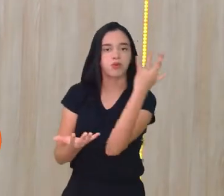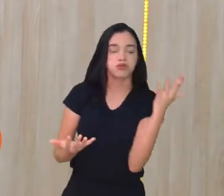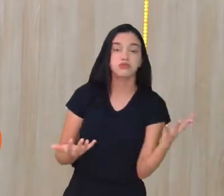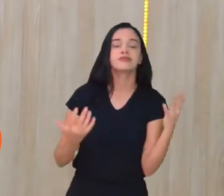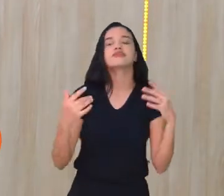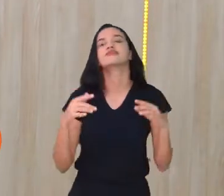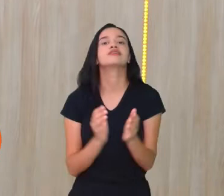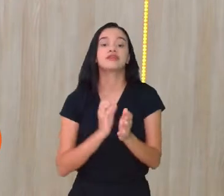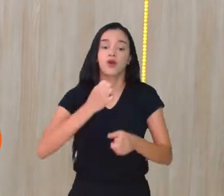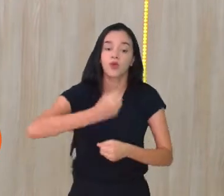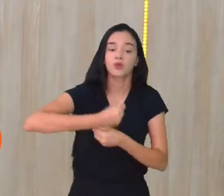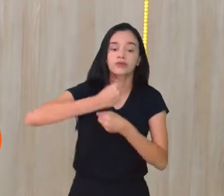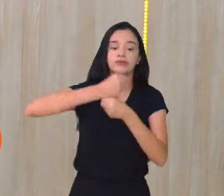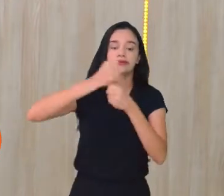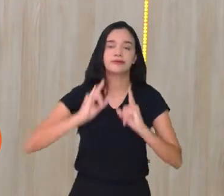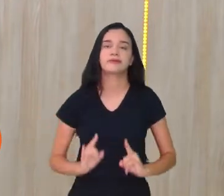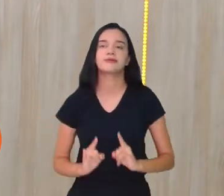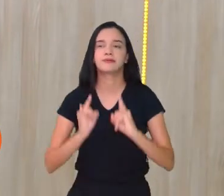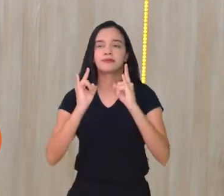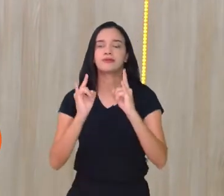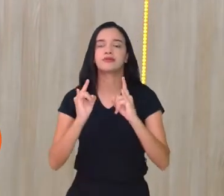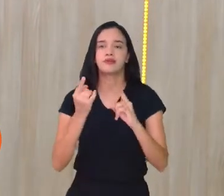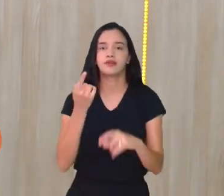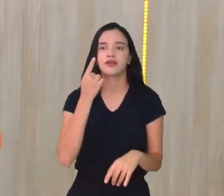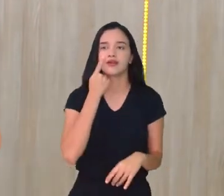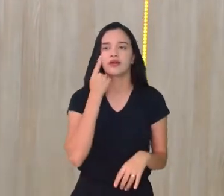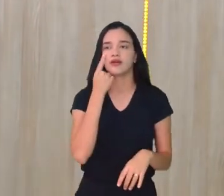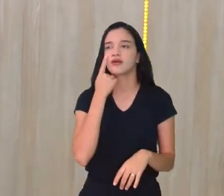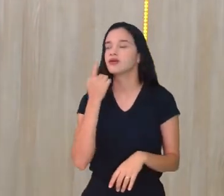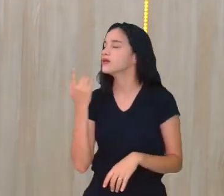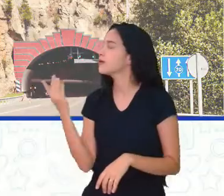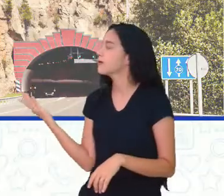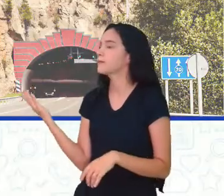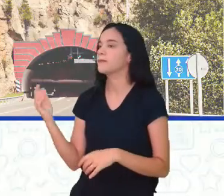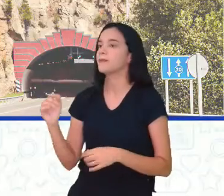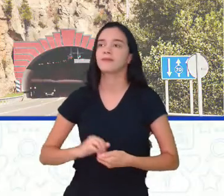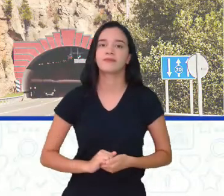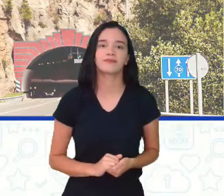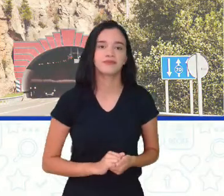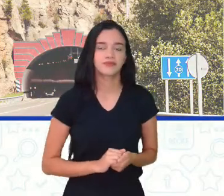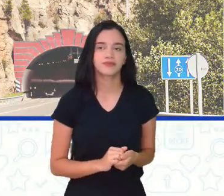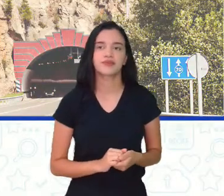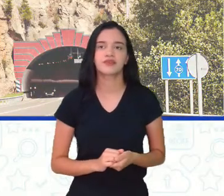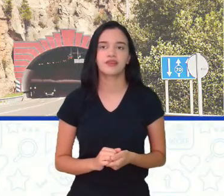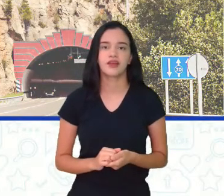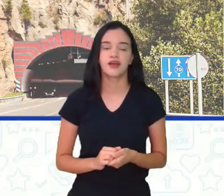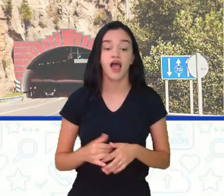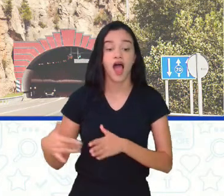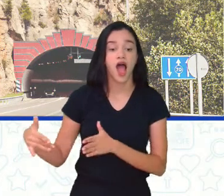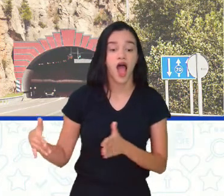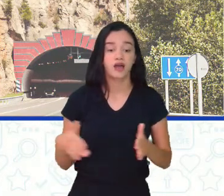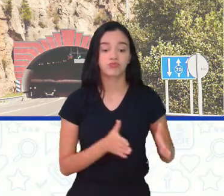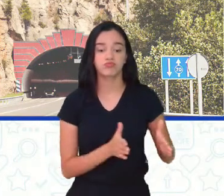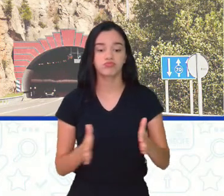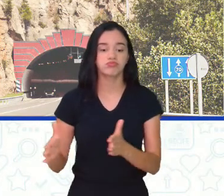de edifícios. O que mais chega aqui na sua tela? Olha aí, ó, as